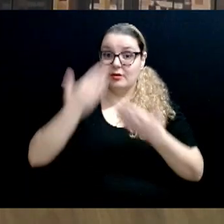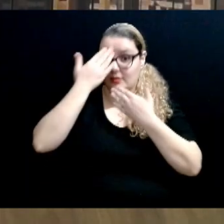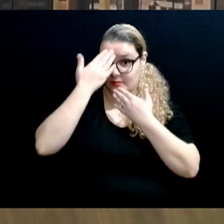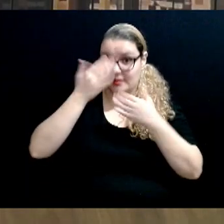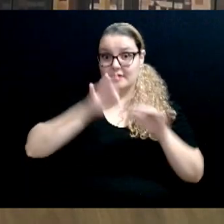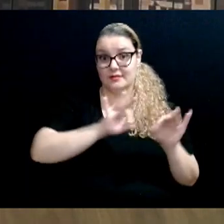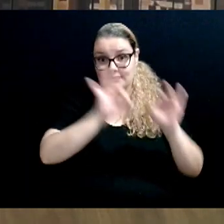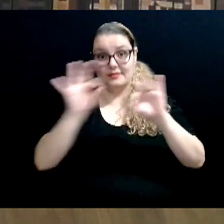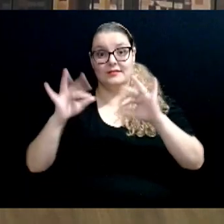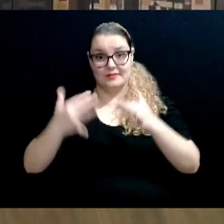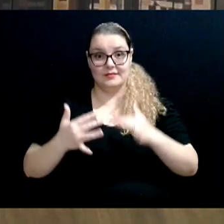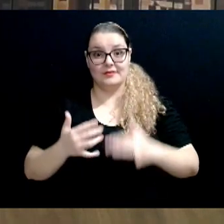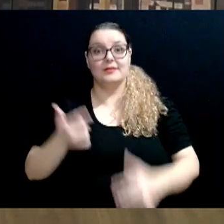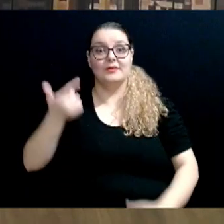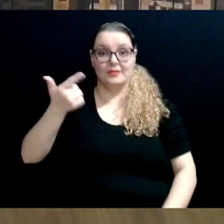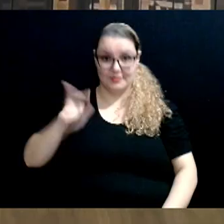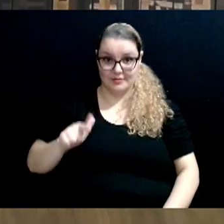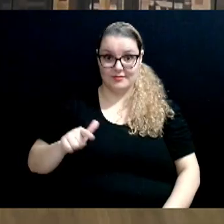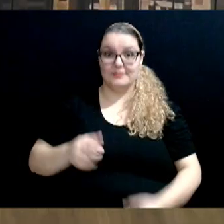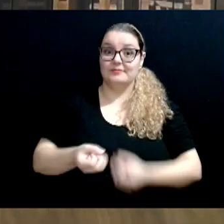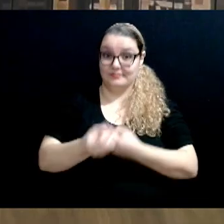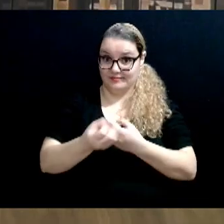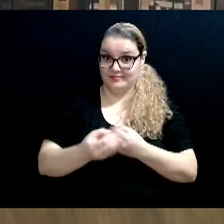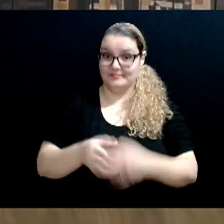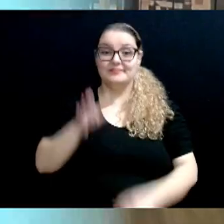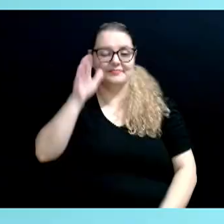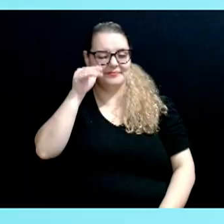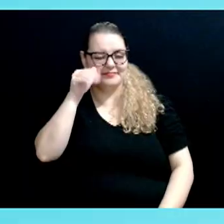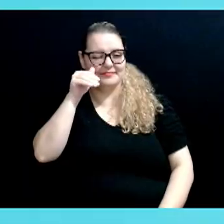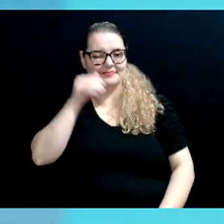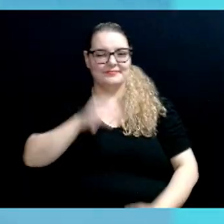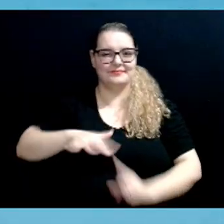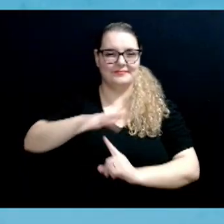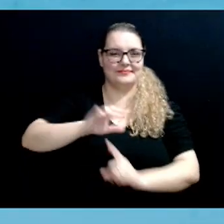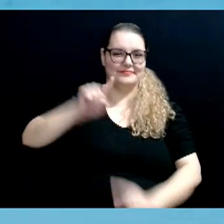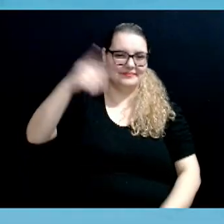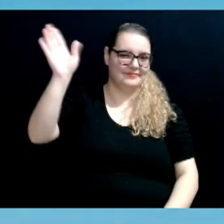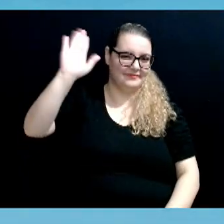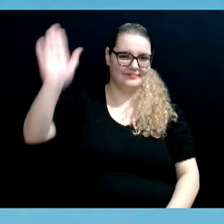fica agora com as informações e curiosidades do meio ambiente. Até mais!